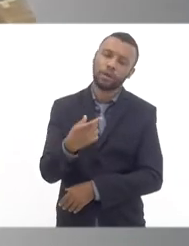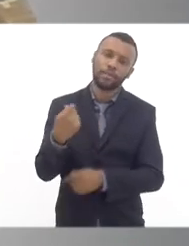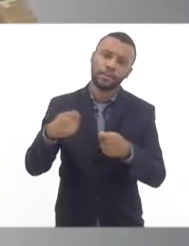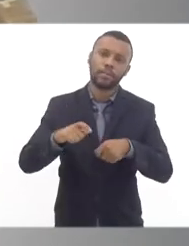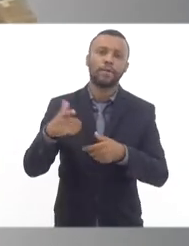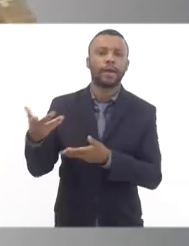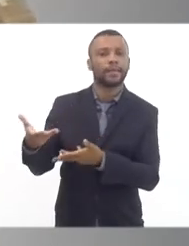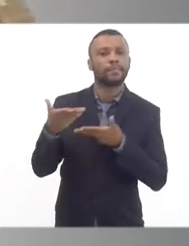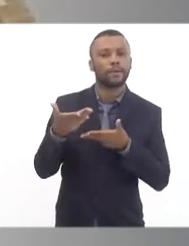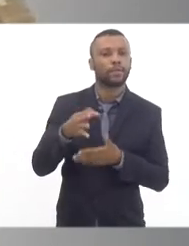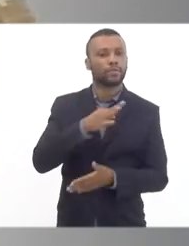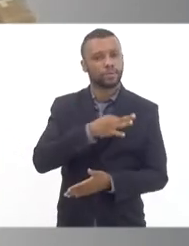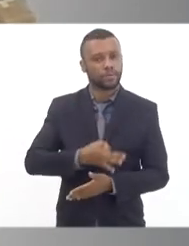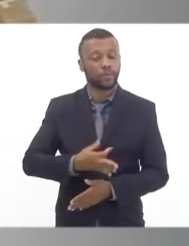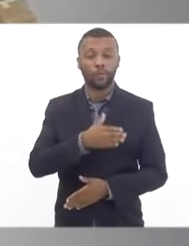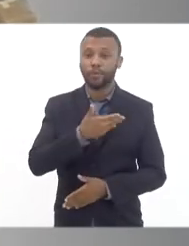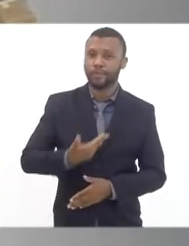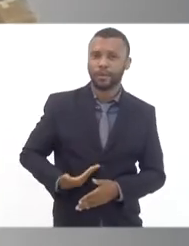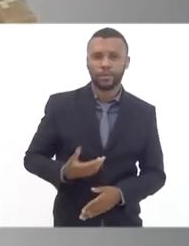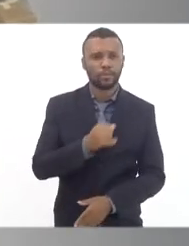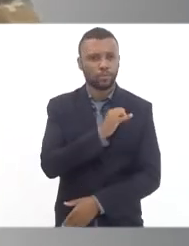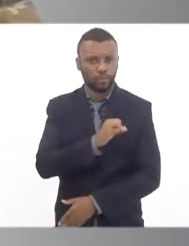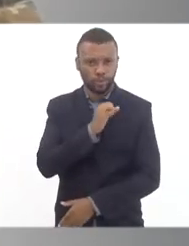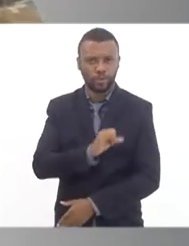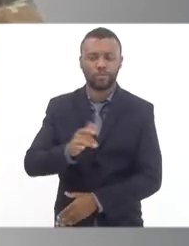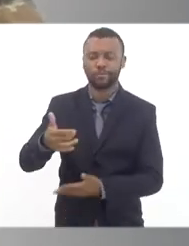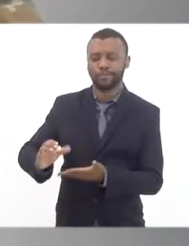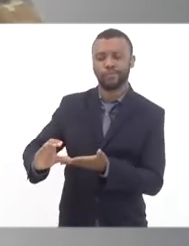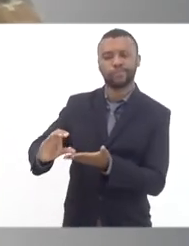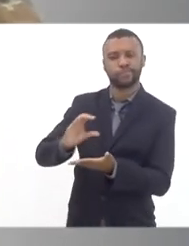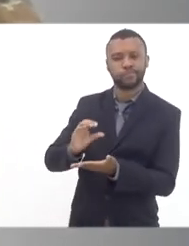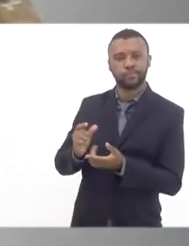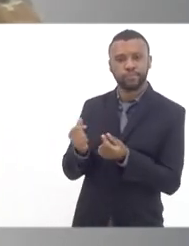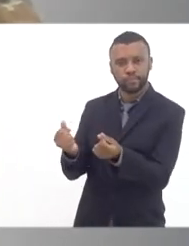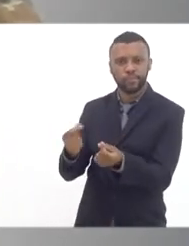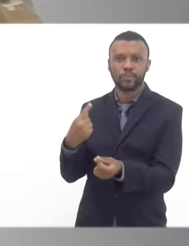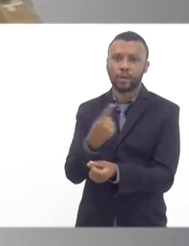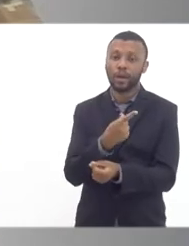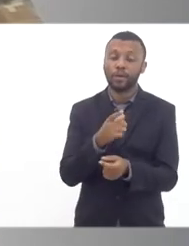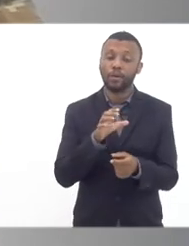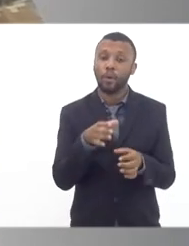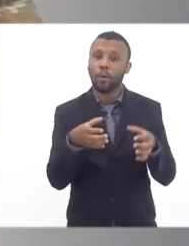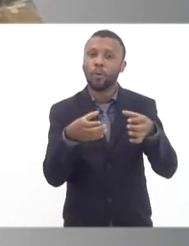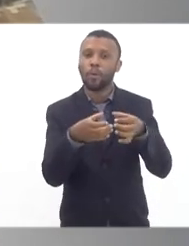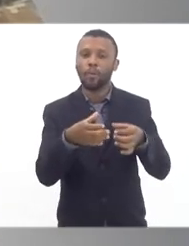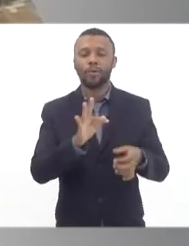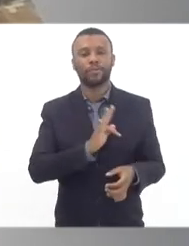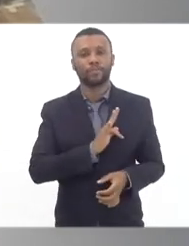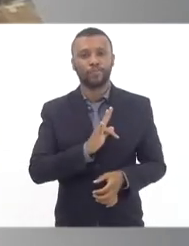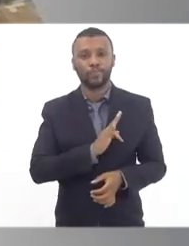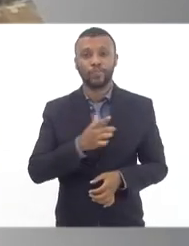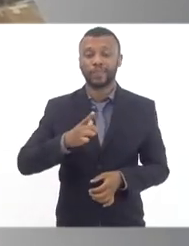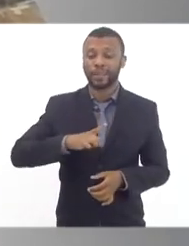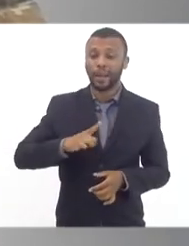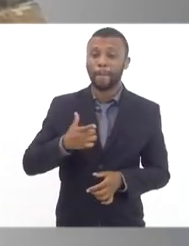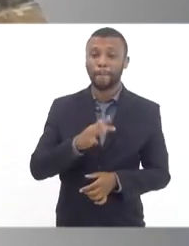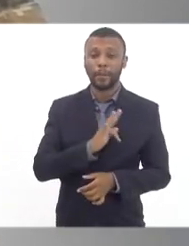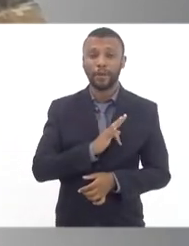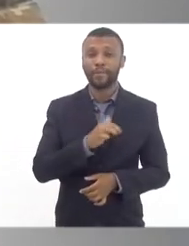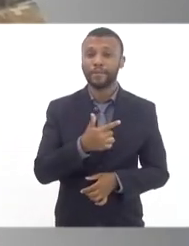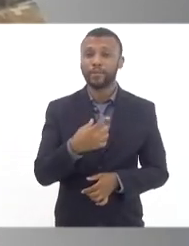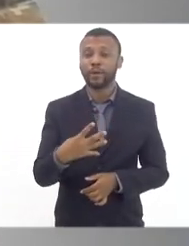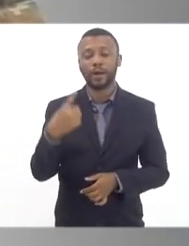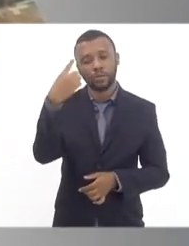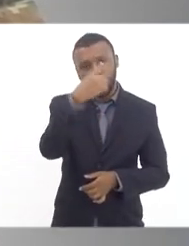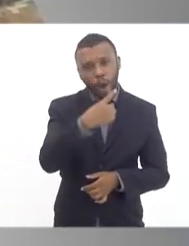O governo do Estado já nos proporcionou uma verba onde conseguimos fazer o corpo da guarda, que vai ter policiais 24 horas para atender